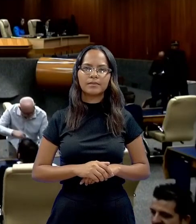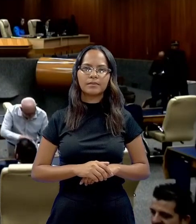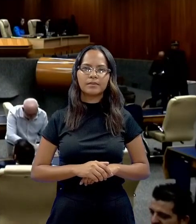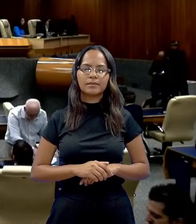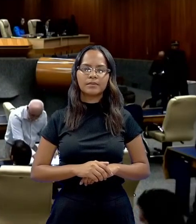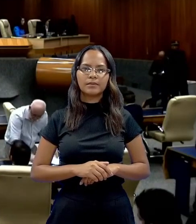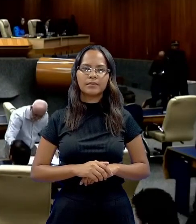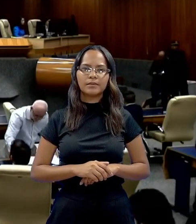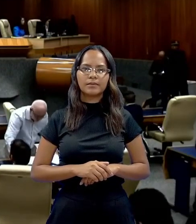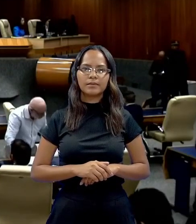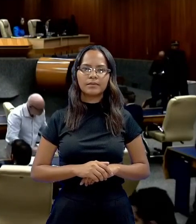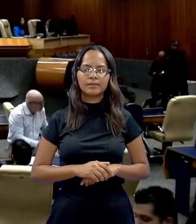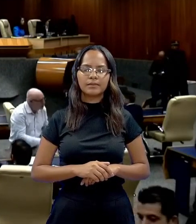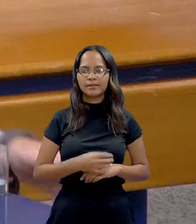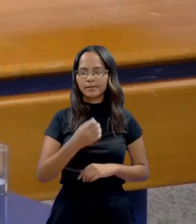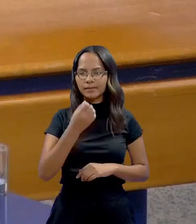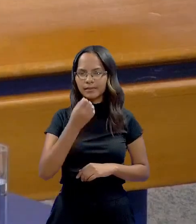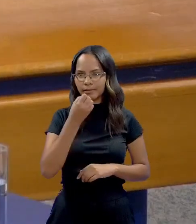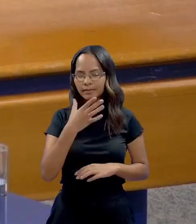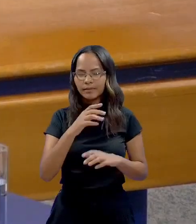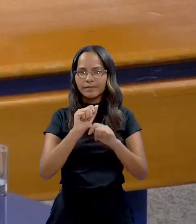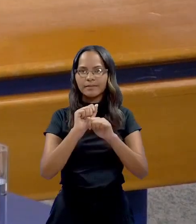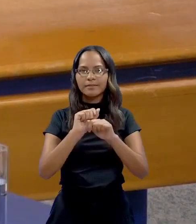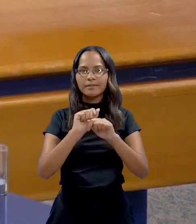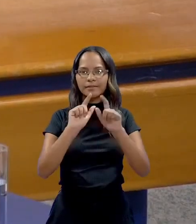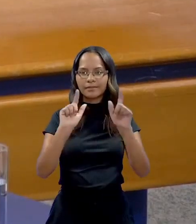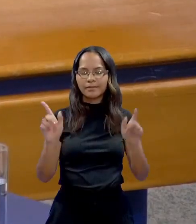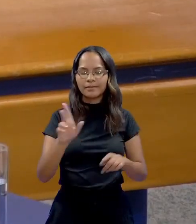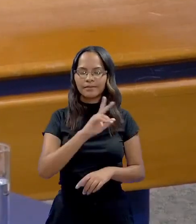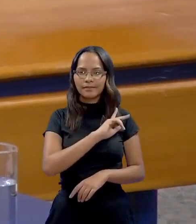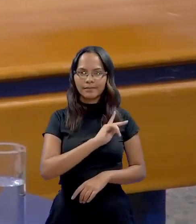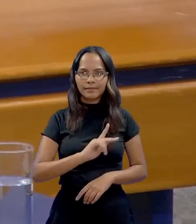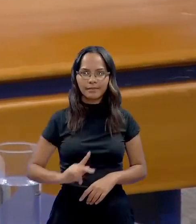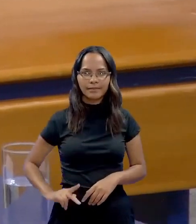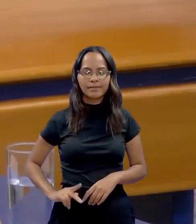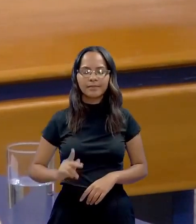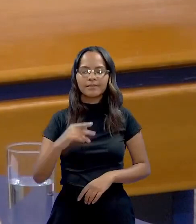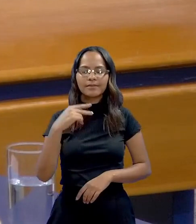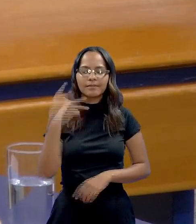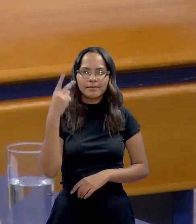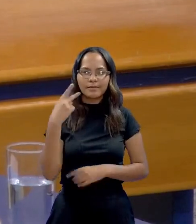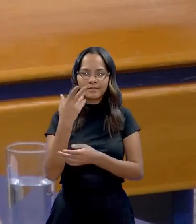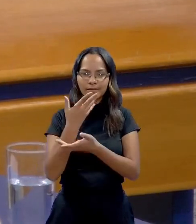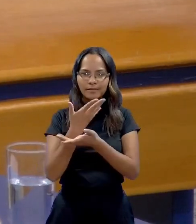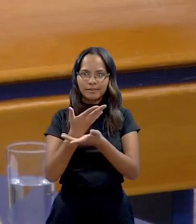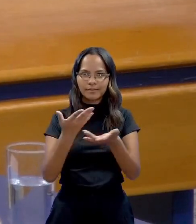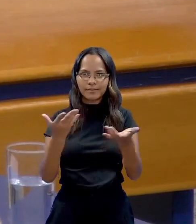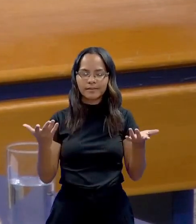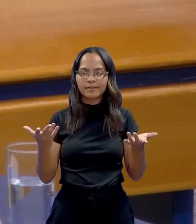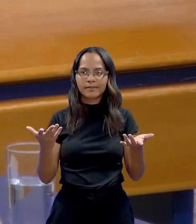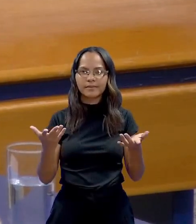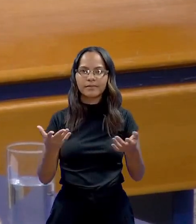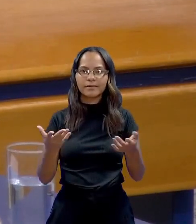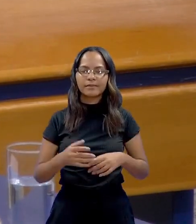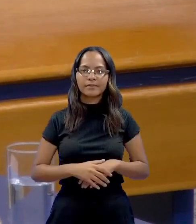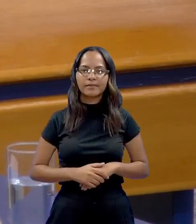Senhor presidente, bom dia. Bom dia a todos os parlamentares desta casa. Senhor presidente, ontem o vereador